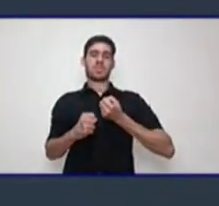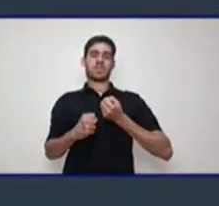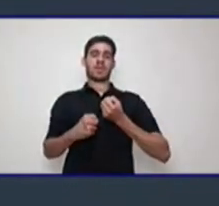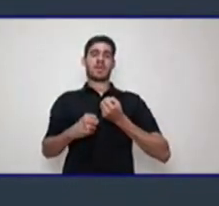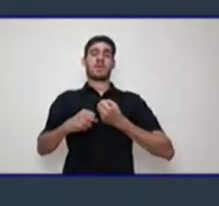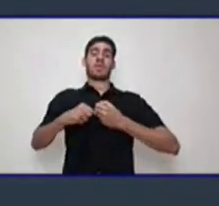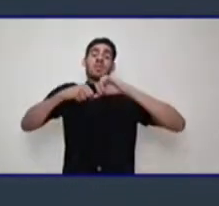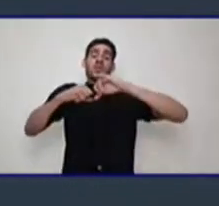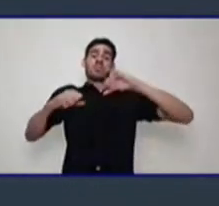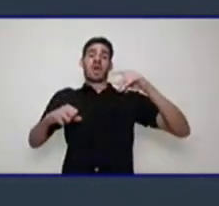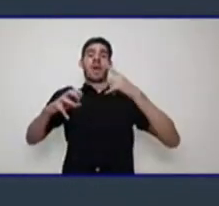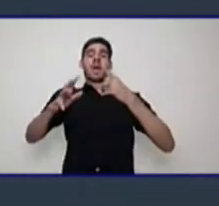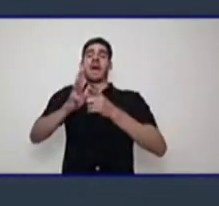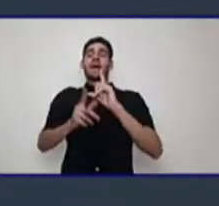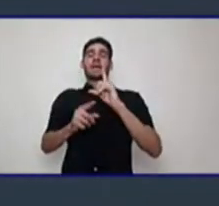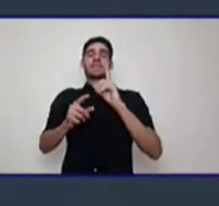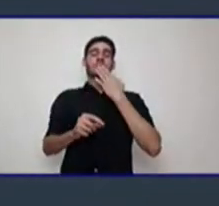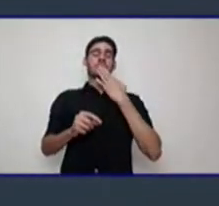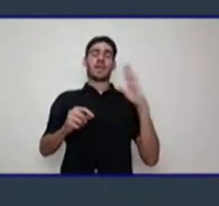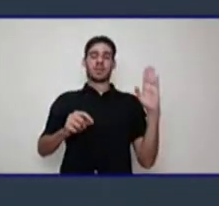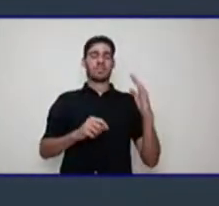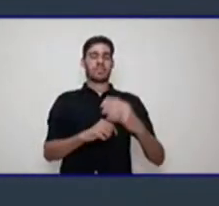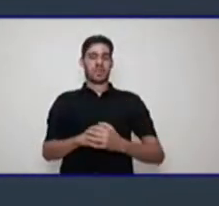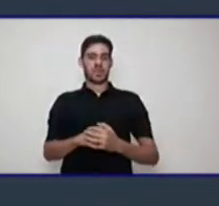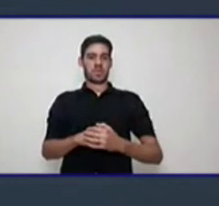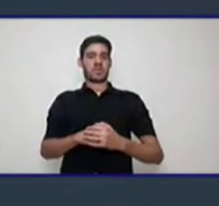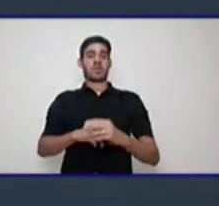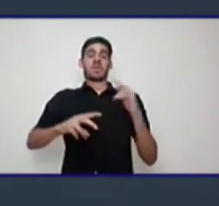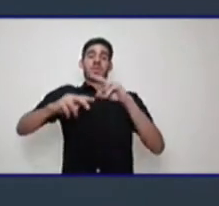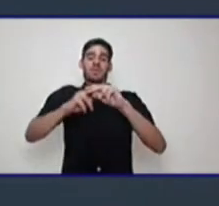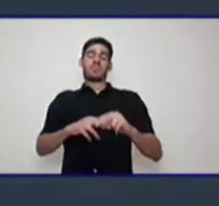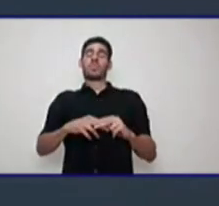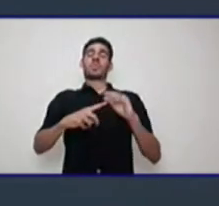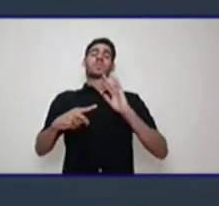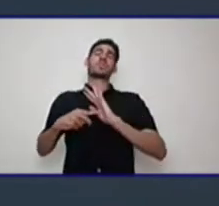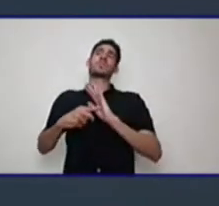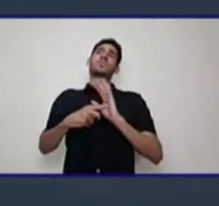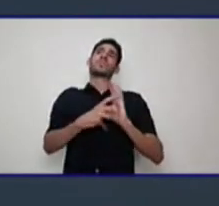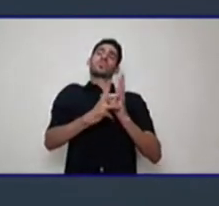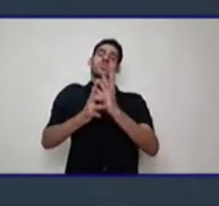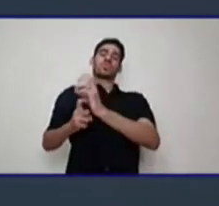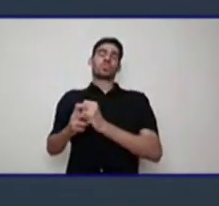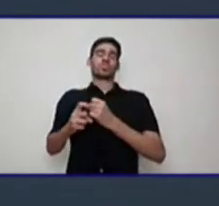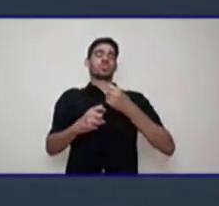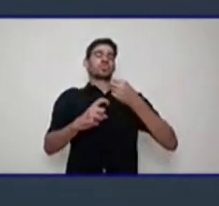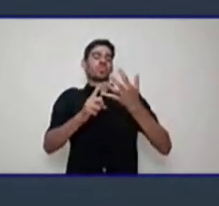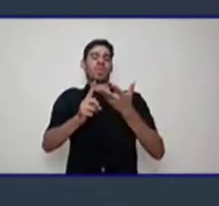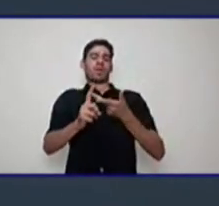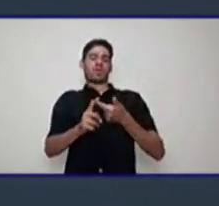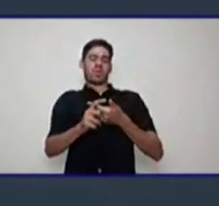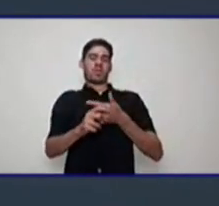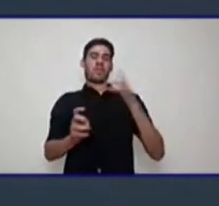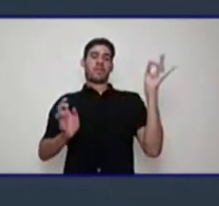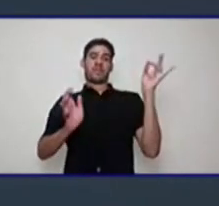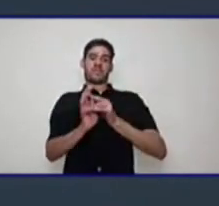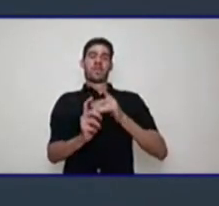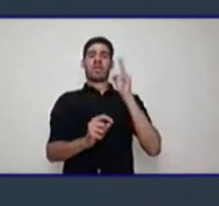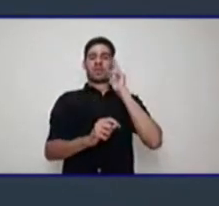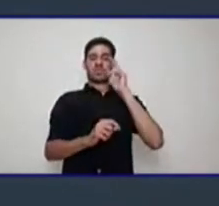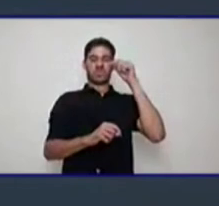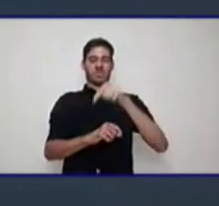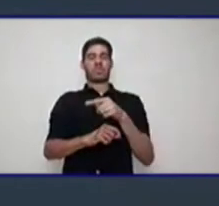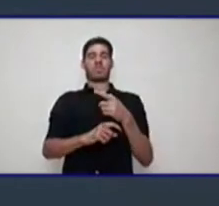de pré-campanha, e, portanto, imprimindo esse conjunto de argumentos ao caso concreto, entendo